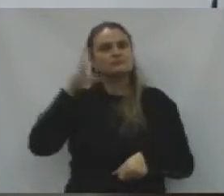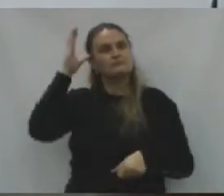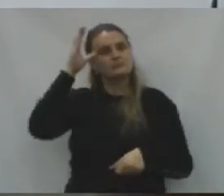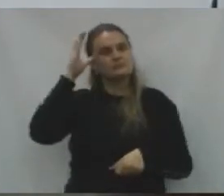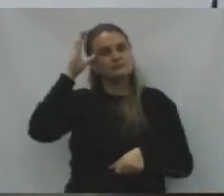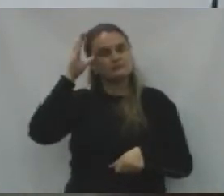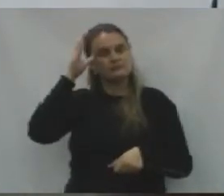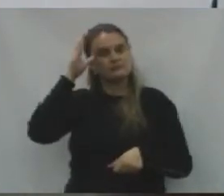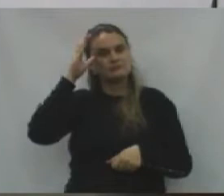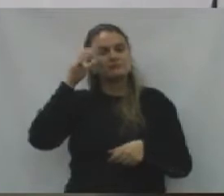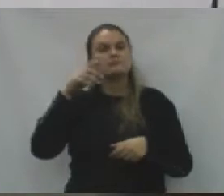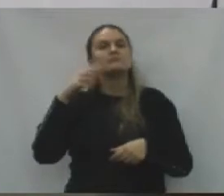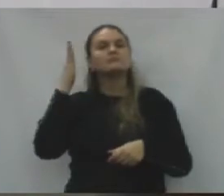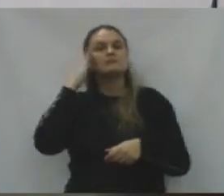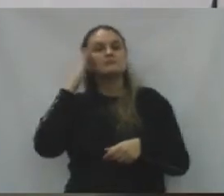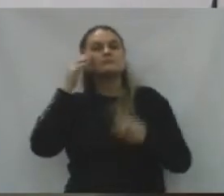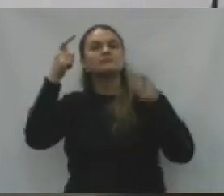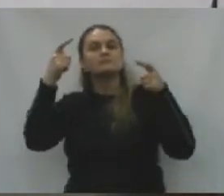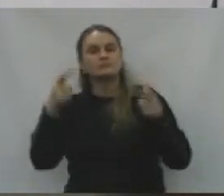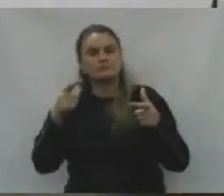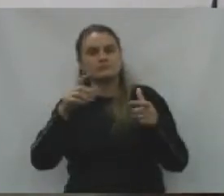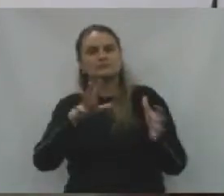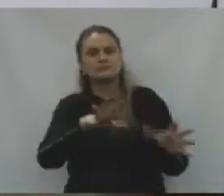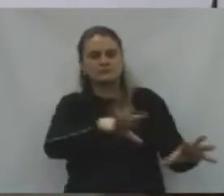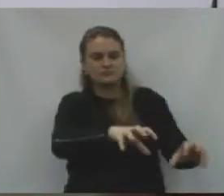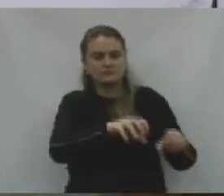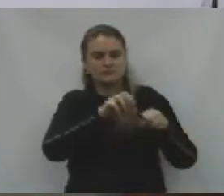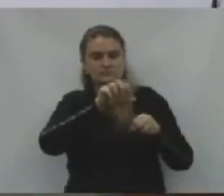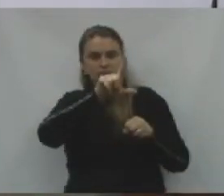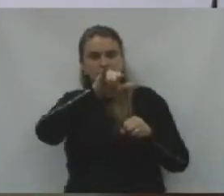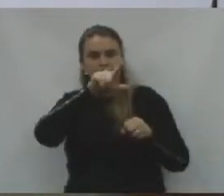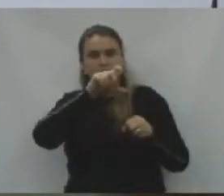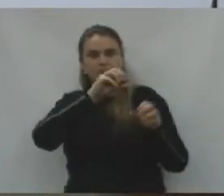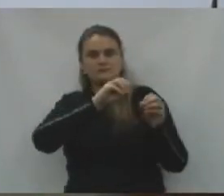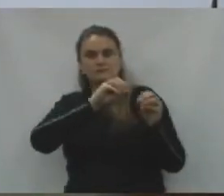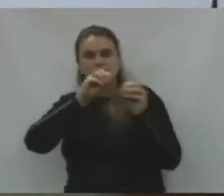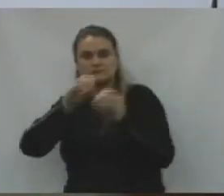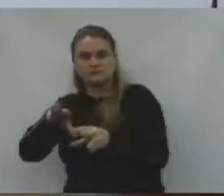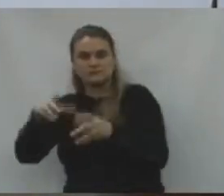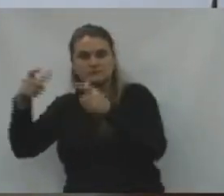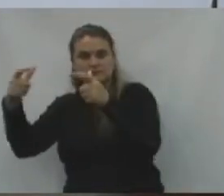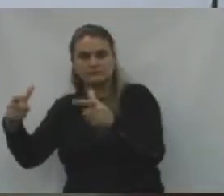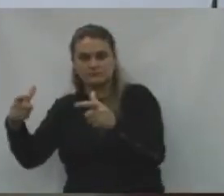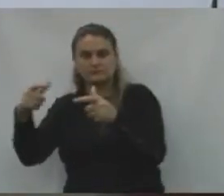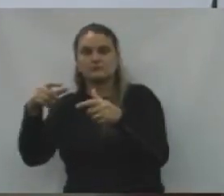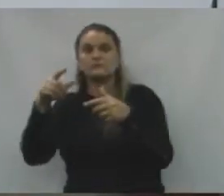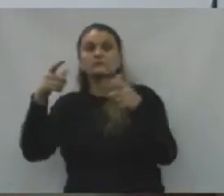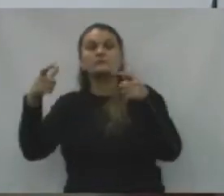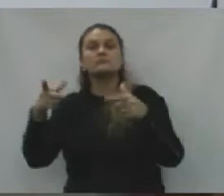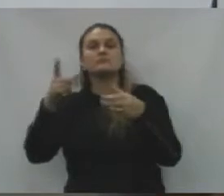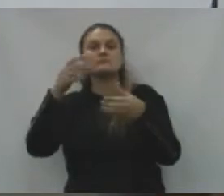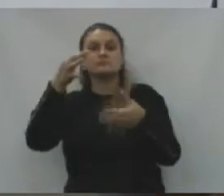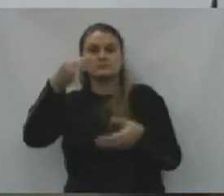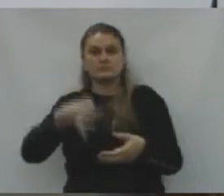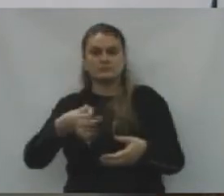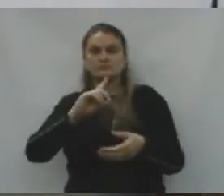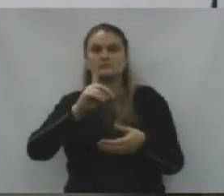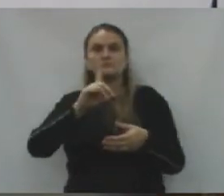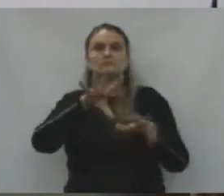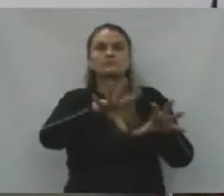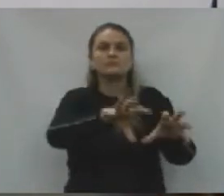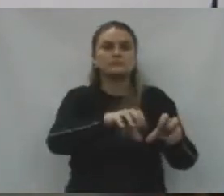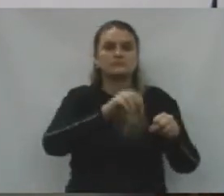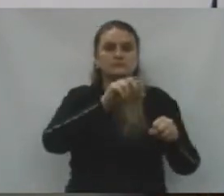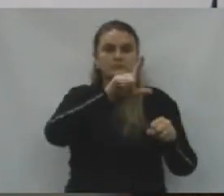conscientiza, por exemplo, e leva lá, nos pontos de arrecadação, também lixo que, por vezes, seria jogado junto ao ambiente. Então, não é